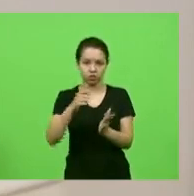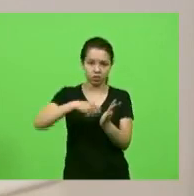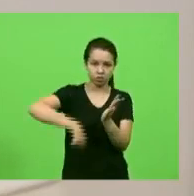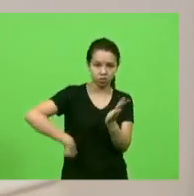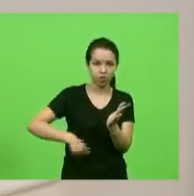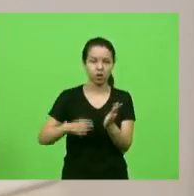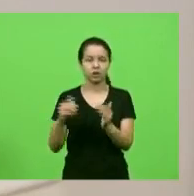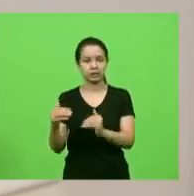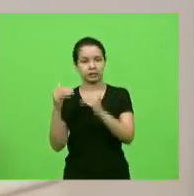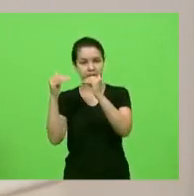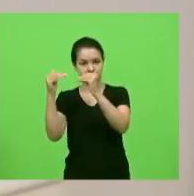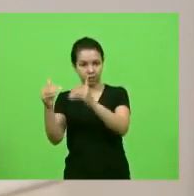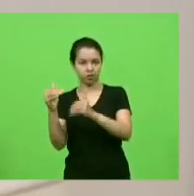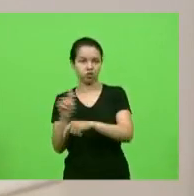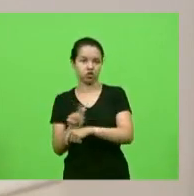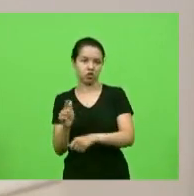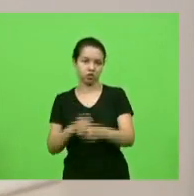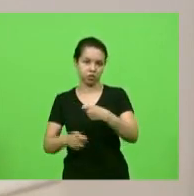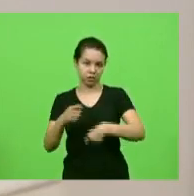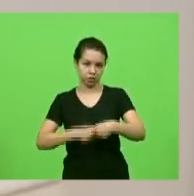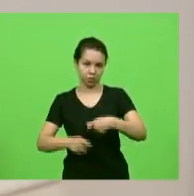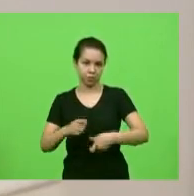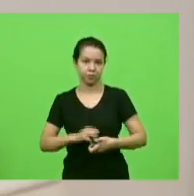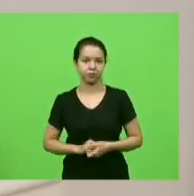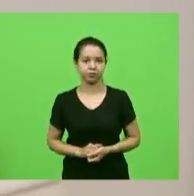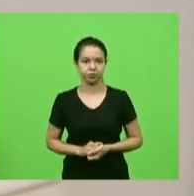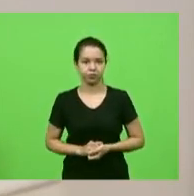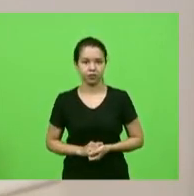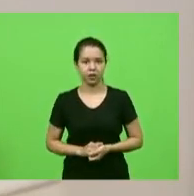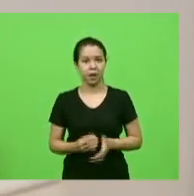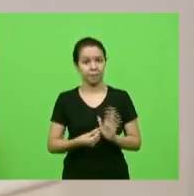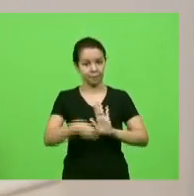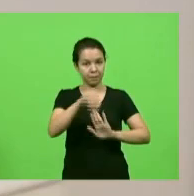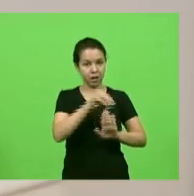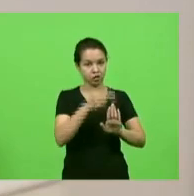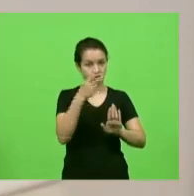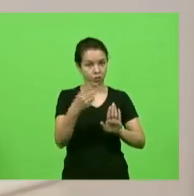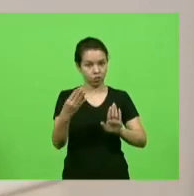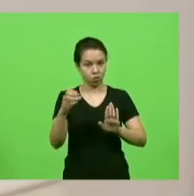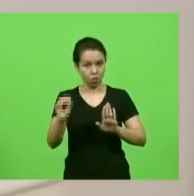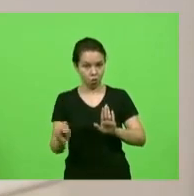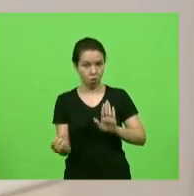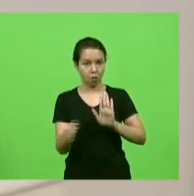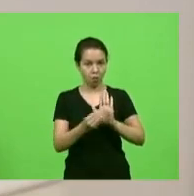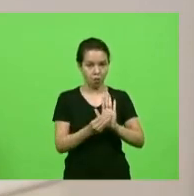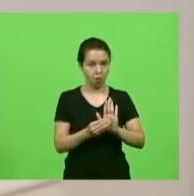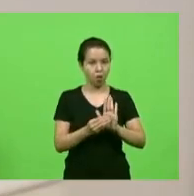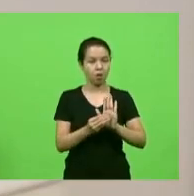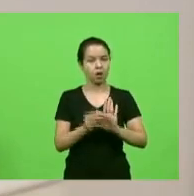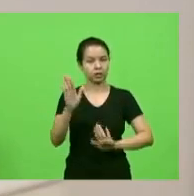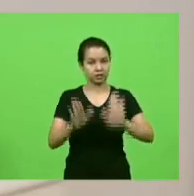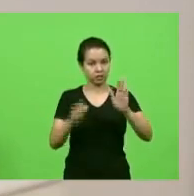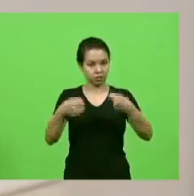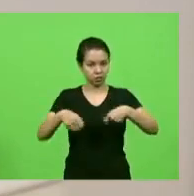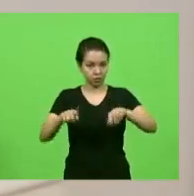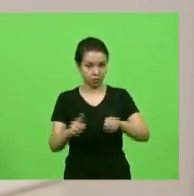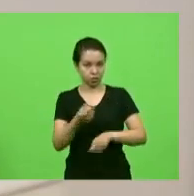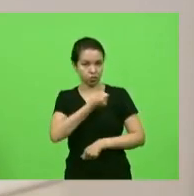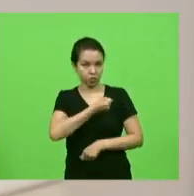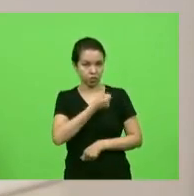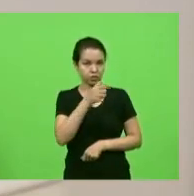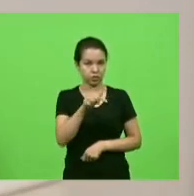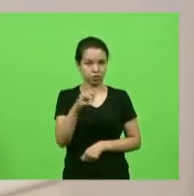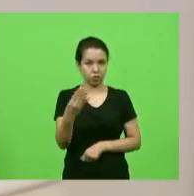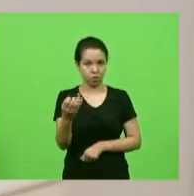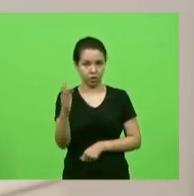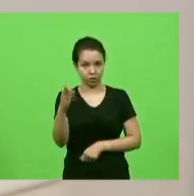administrativa. A página 248 consta a dispensa de licitação número 754/2020,